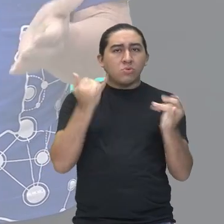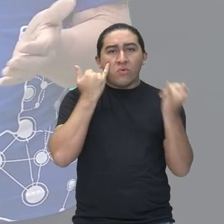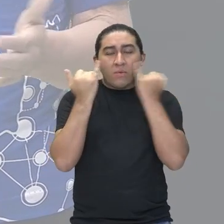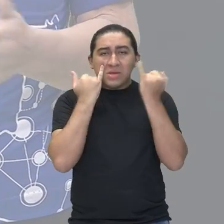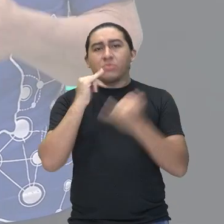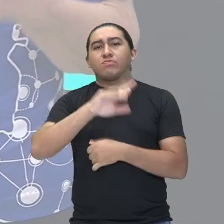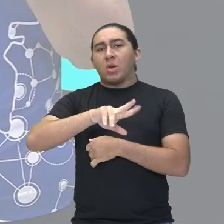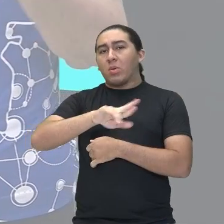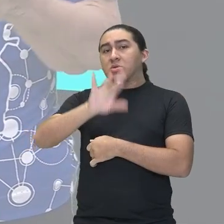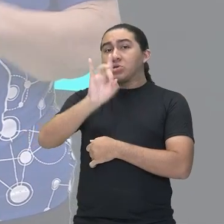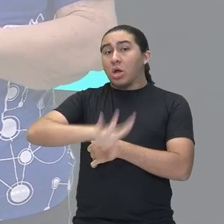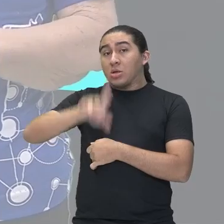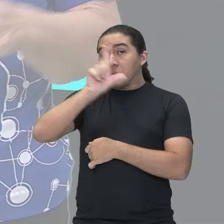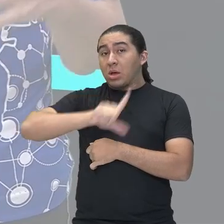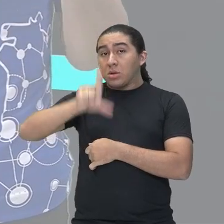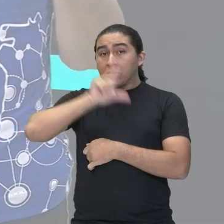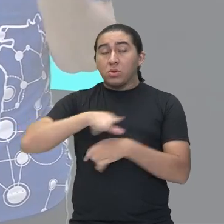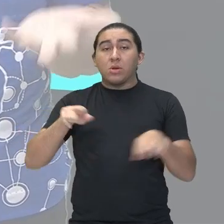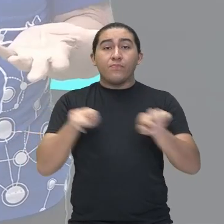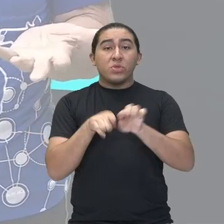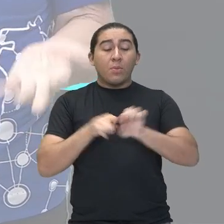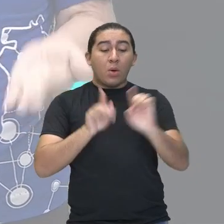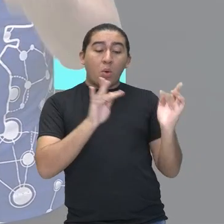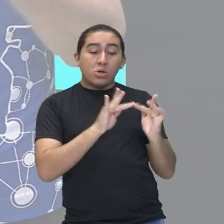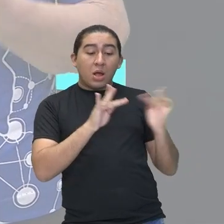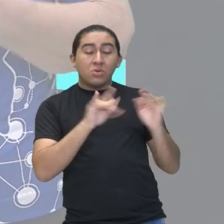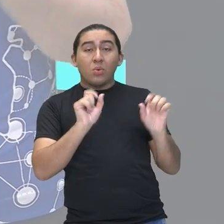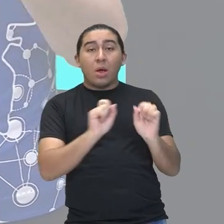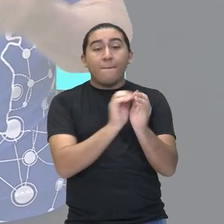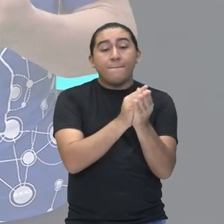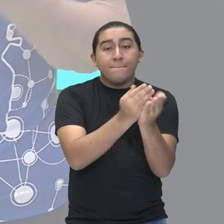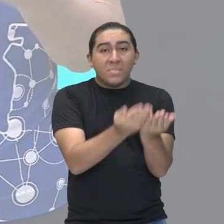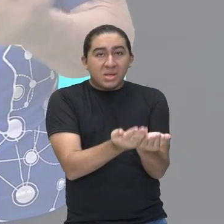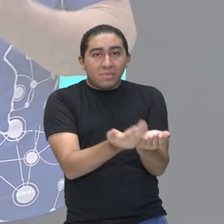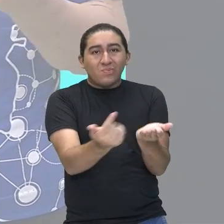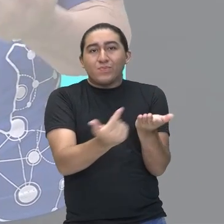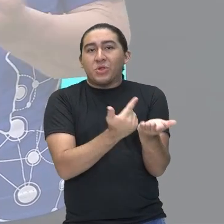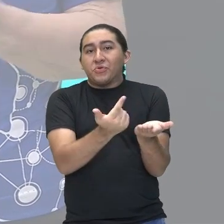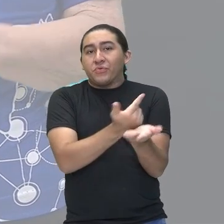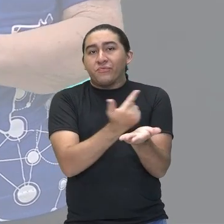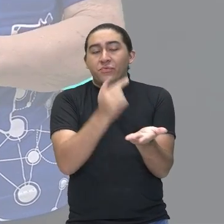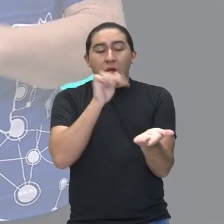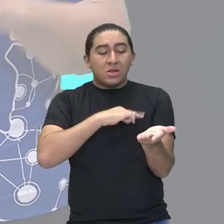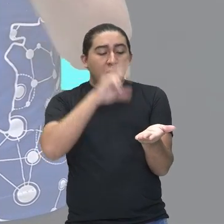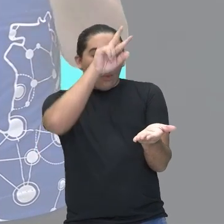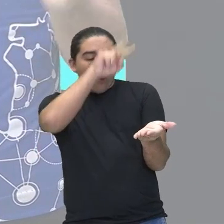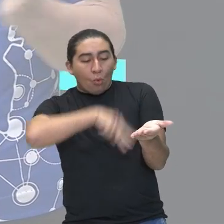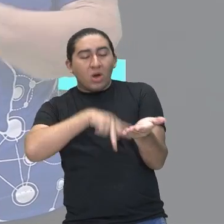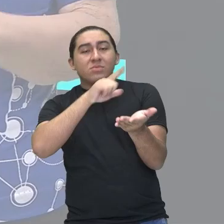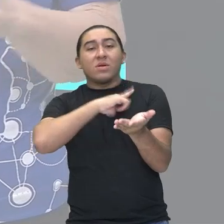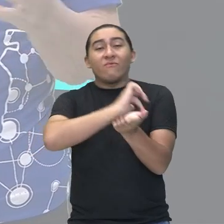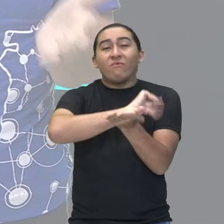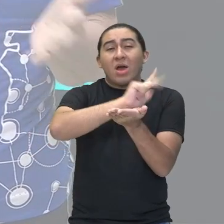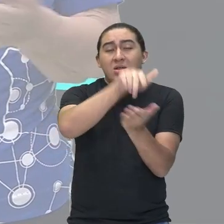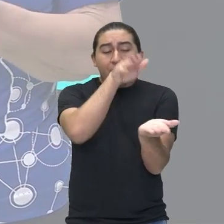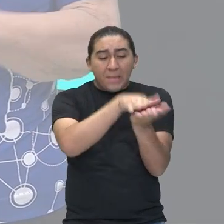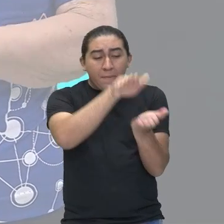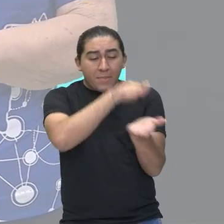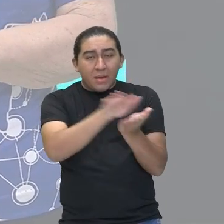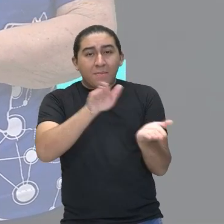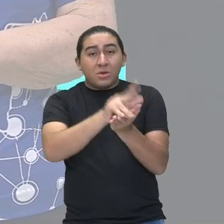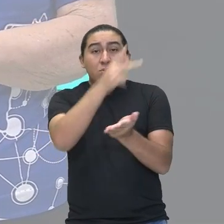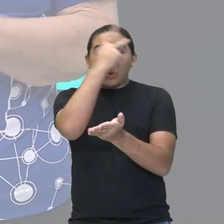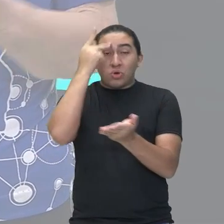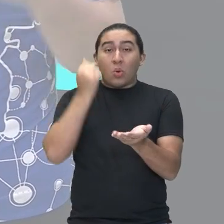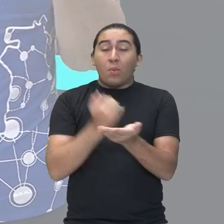à literatura, mas também à Bíblia, que foram feitas cópias e distribuídas, e as pessoas